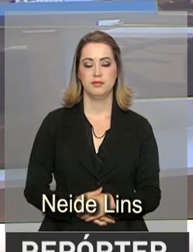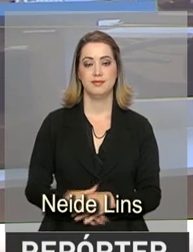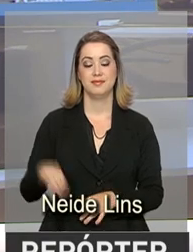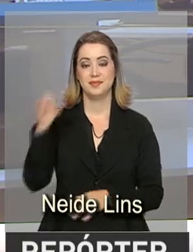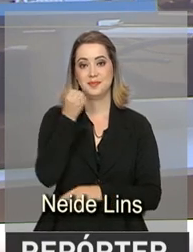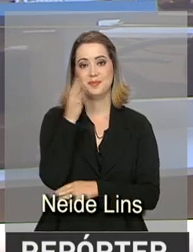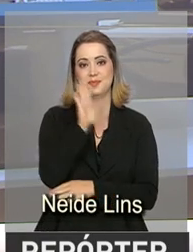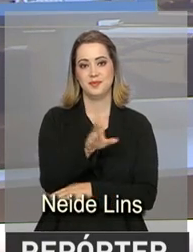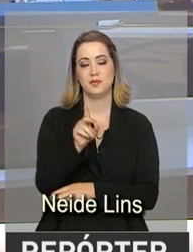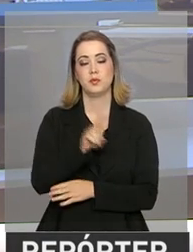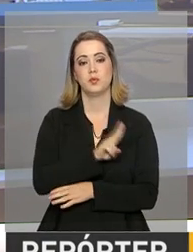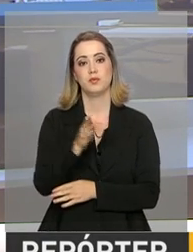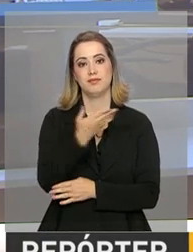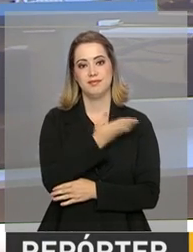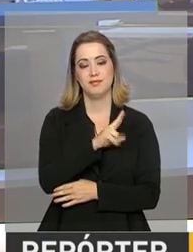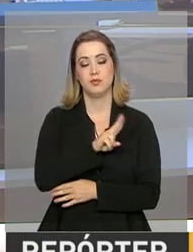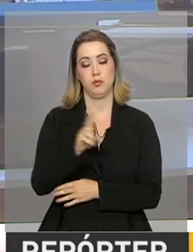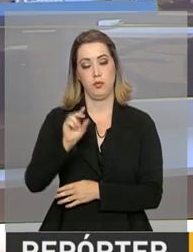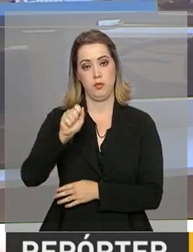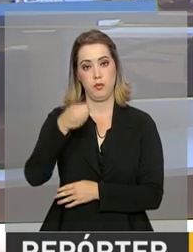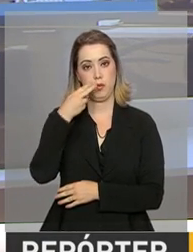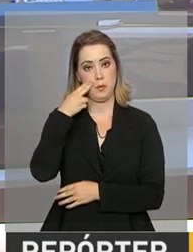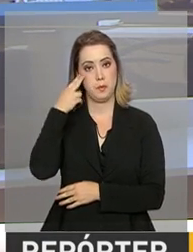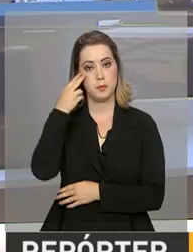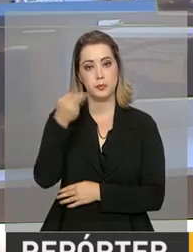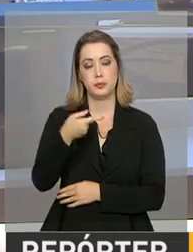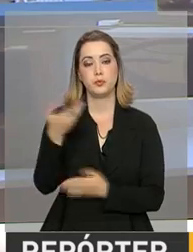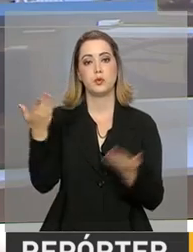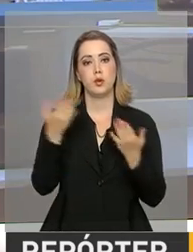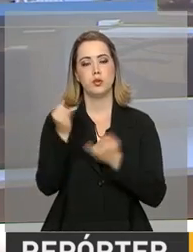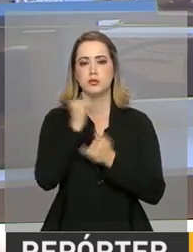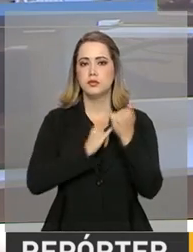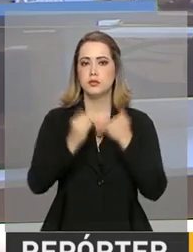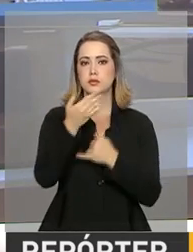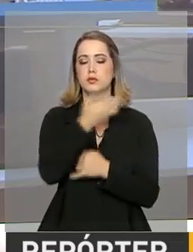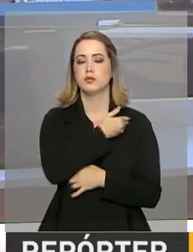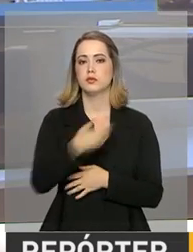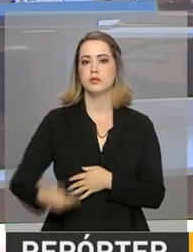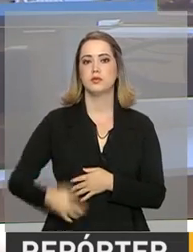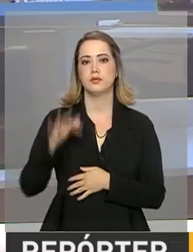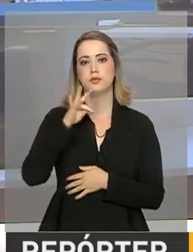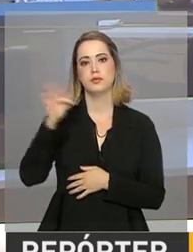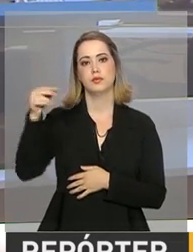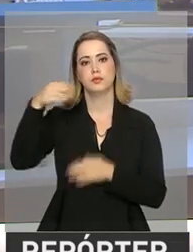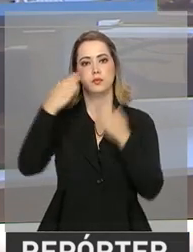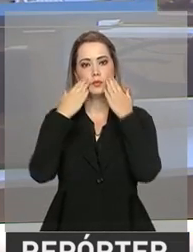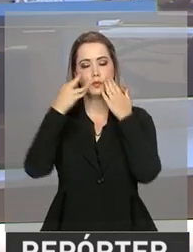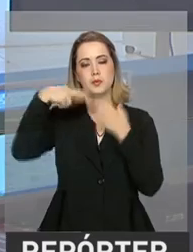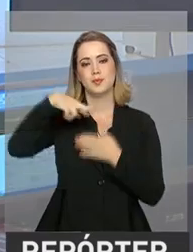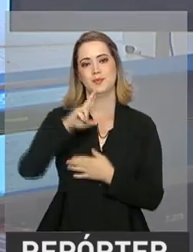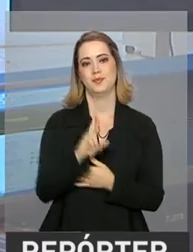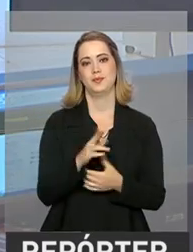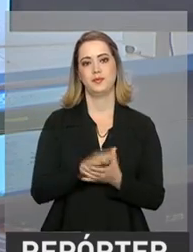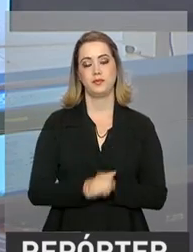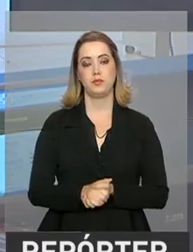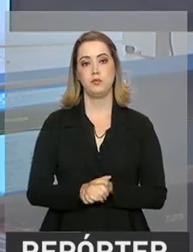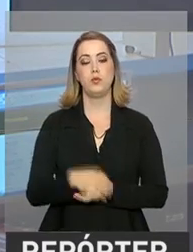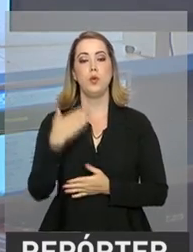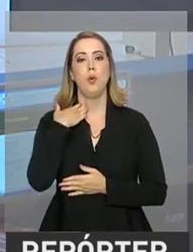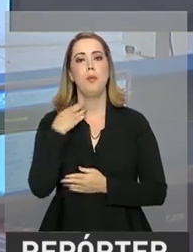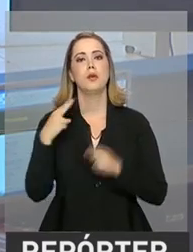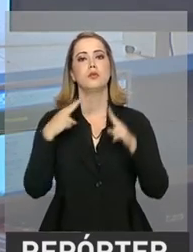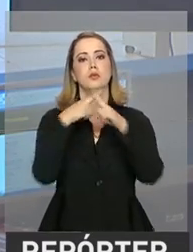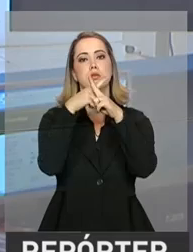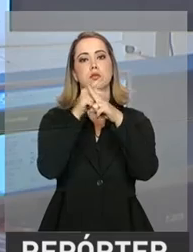Olá, boa tarde. Eu sou José Luiz Filho e a partir de agora trago para você as notícias do governo federal aqui no Repórter NBR. A Caixa